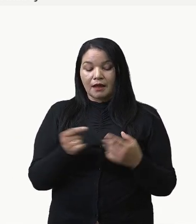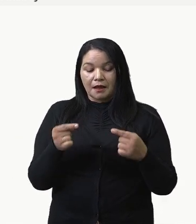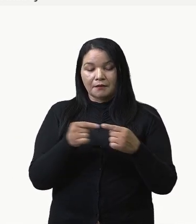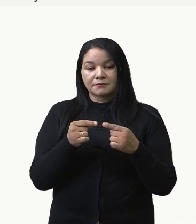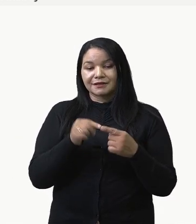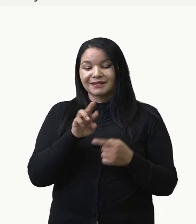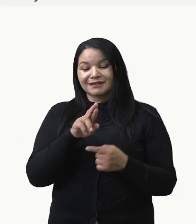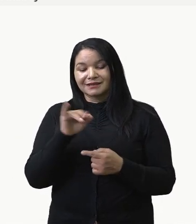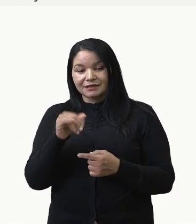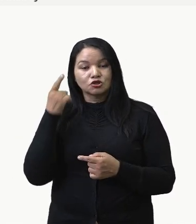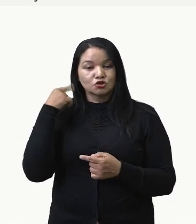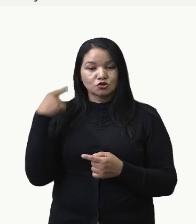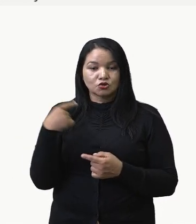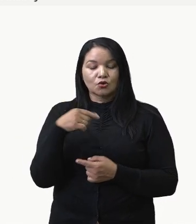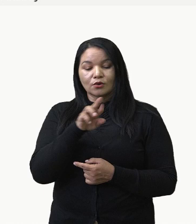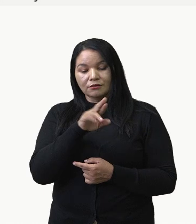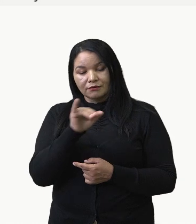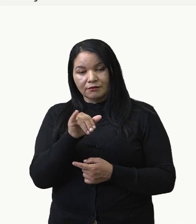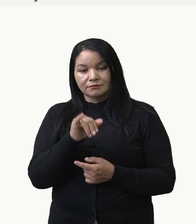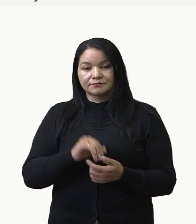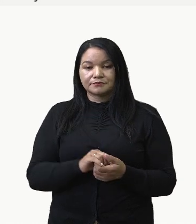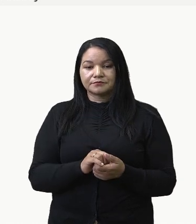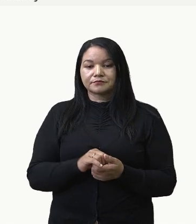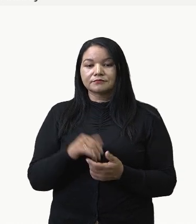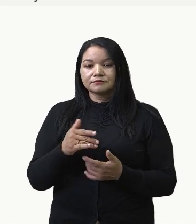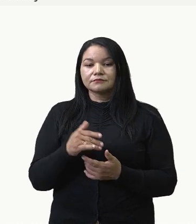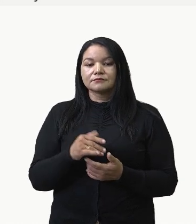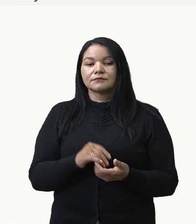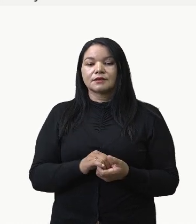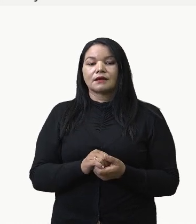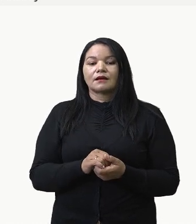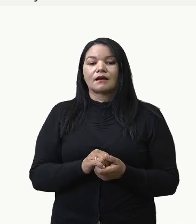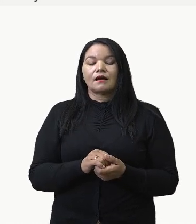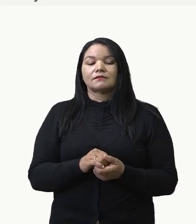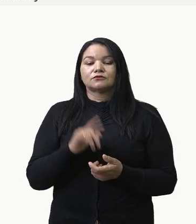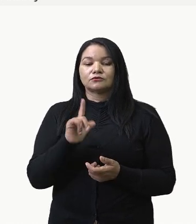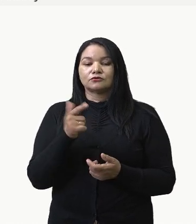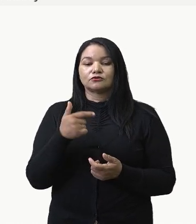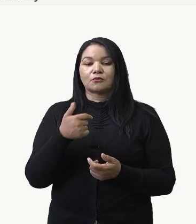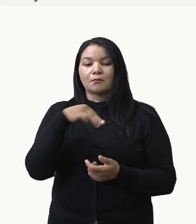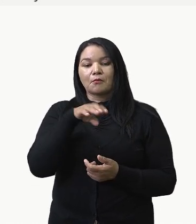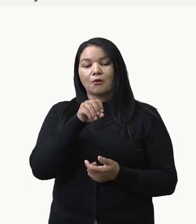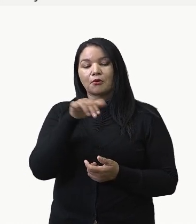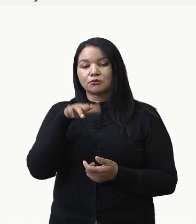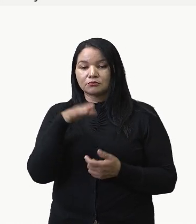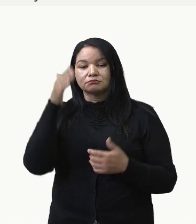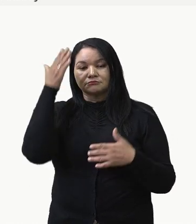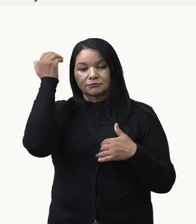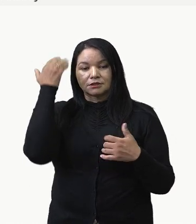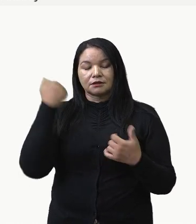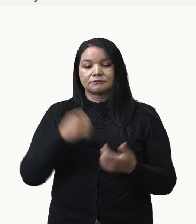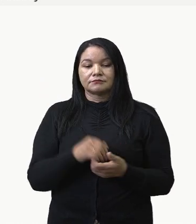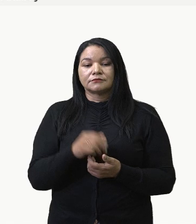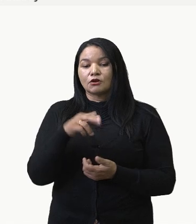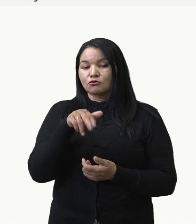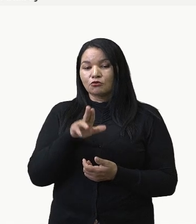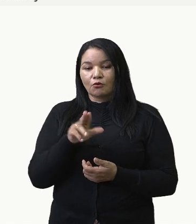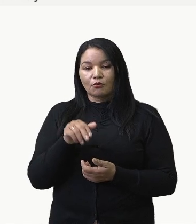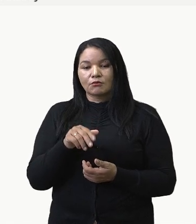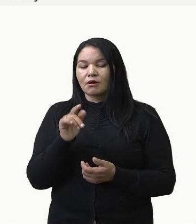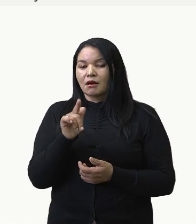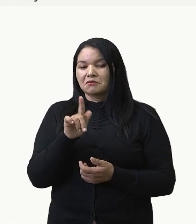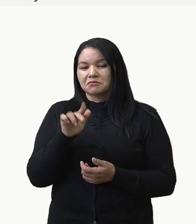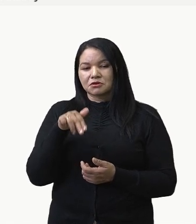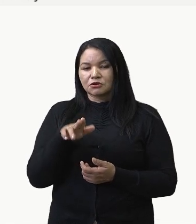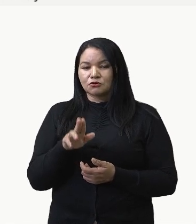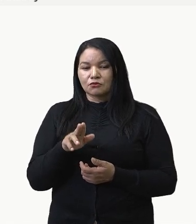é o som gutural no português com G né mono macaco newu é o guinu vimos